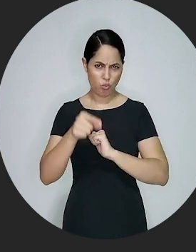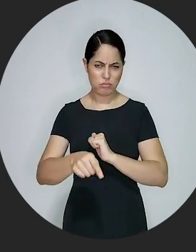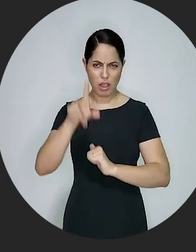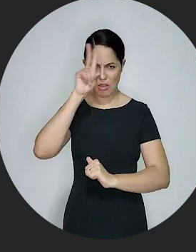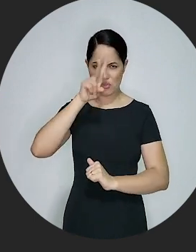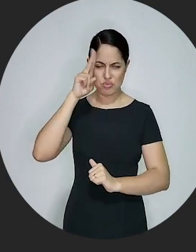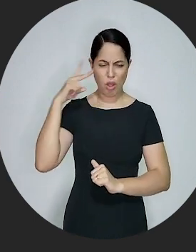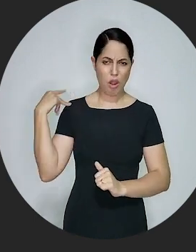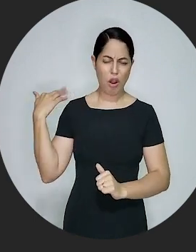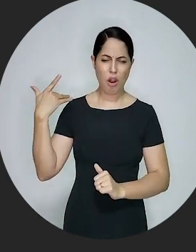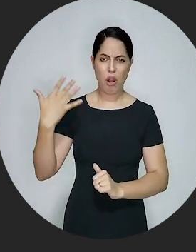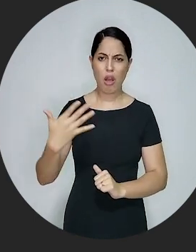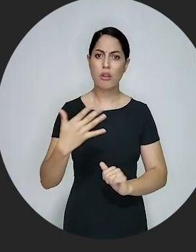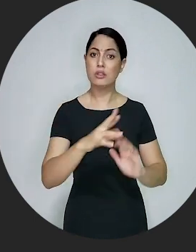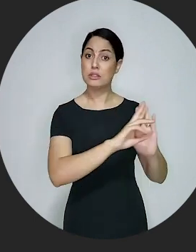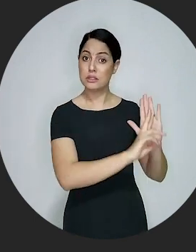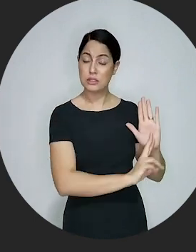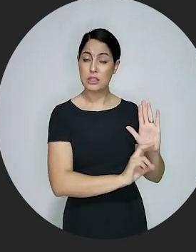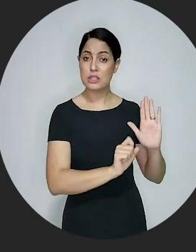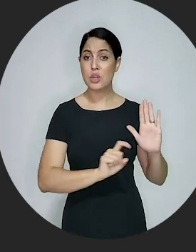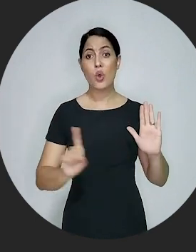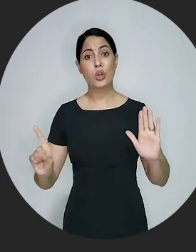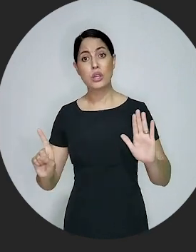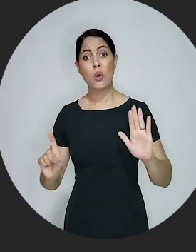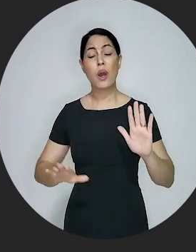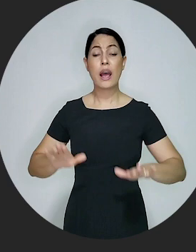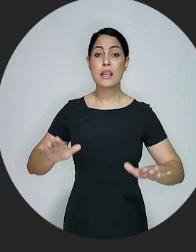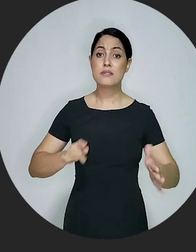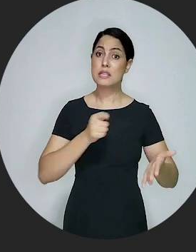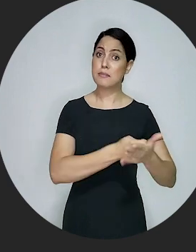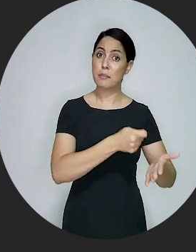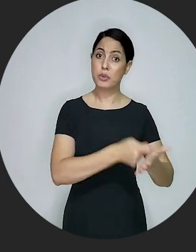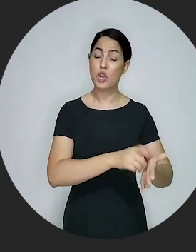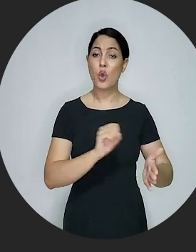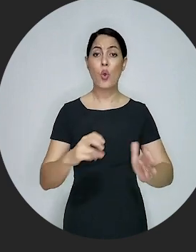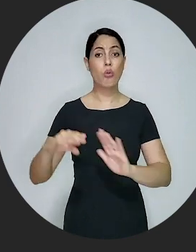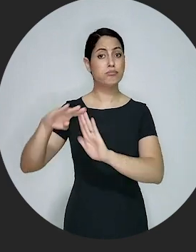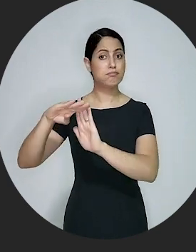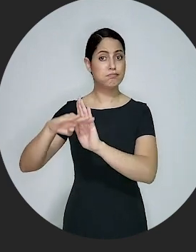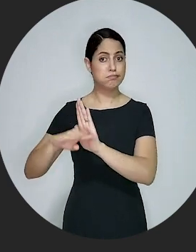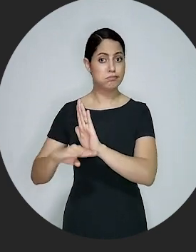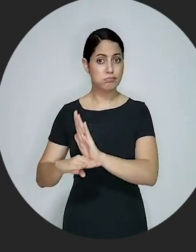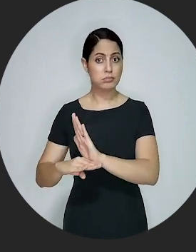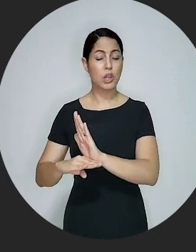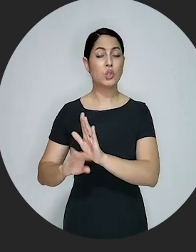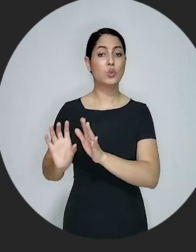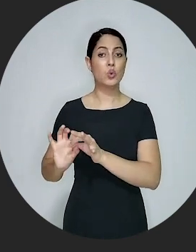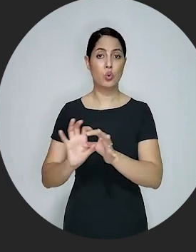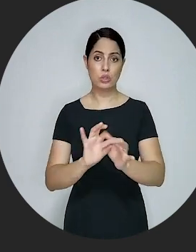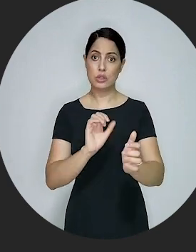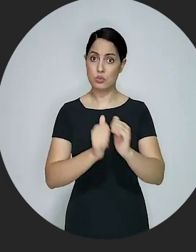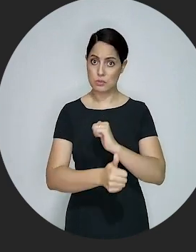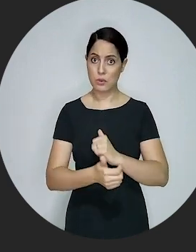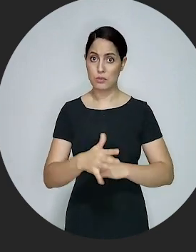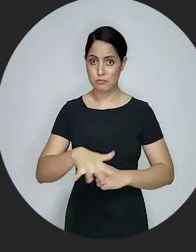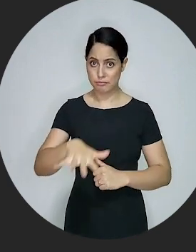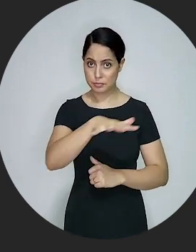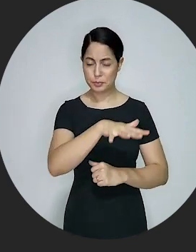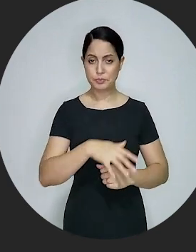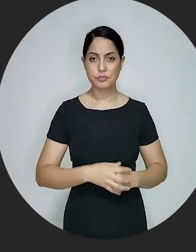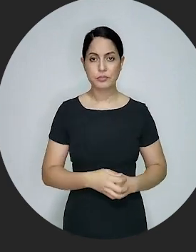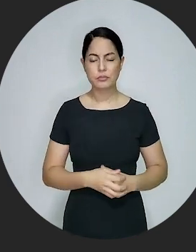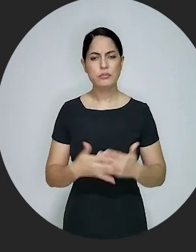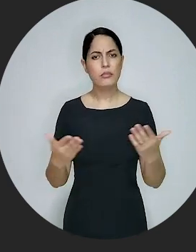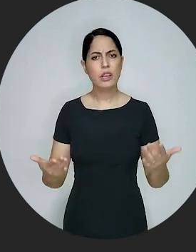Ora bem, o jogo é uma constante histórica, quase sempre objeto de regulamentação legal, ora para o punir, ora para definir as condições de legitimidade da sua